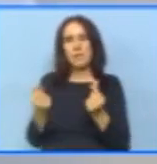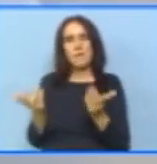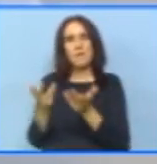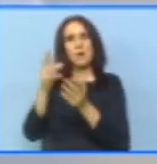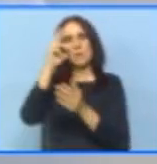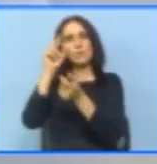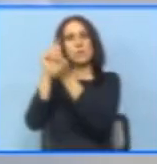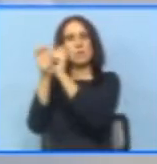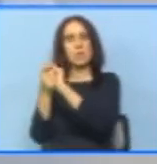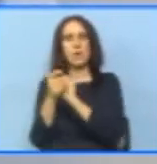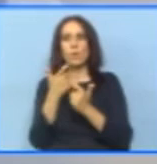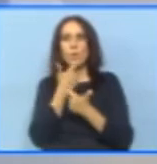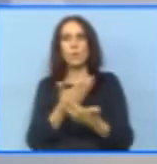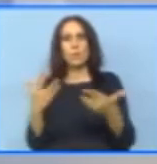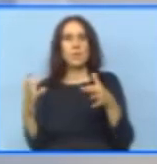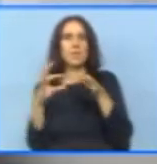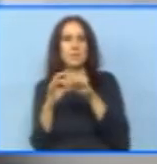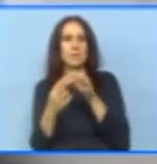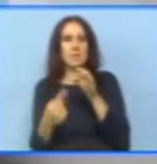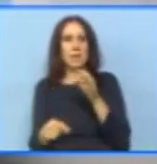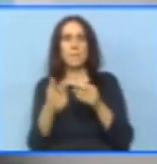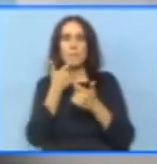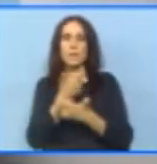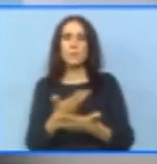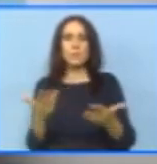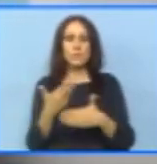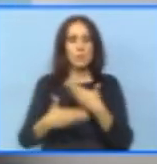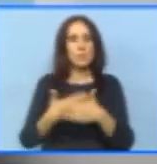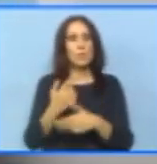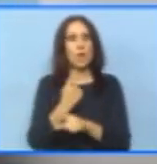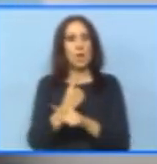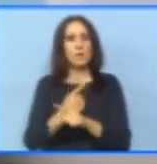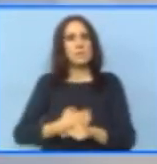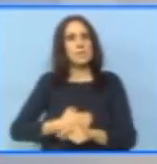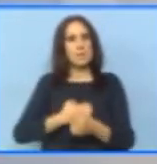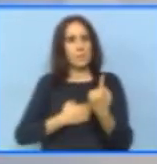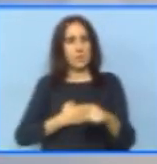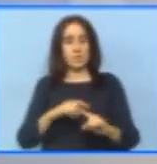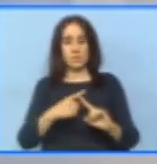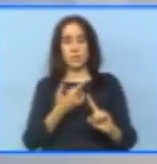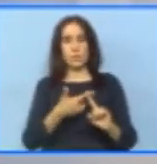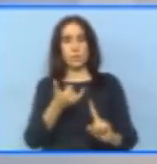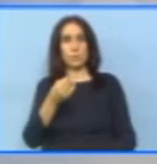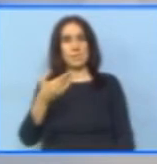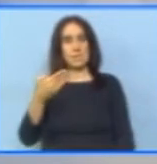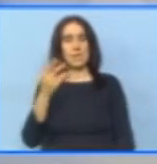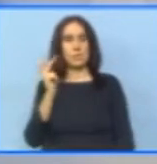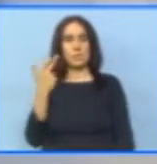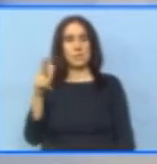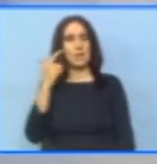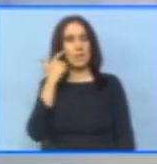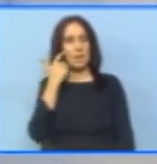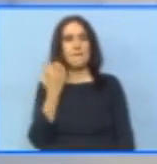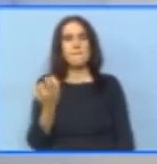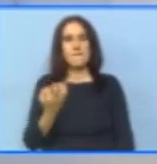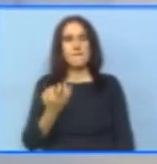da Rússia, tudo isto faz ligação e tudo isto continua a fazer sentido em 2017, passados 100 anos,